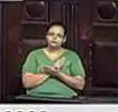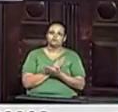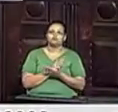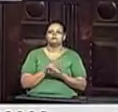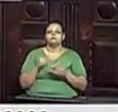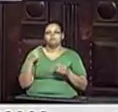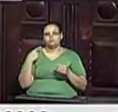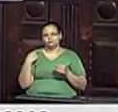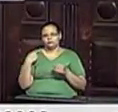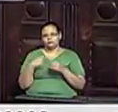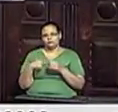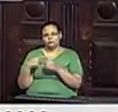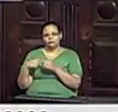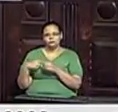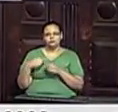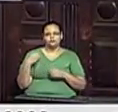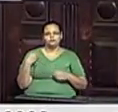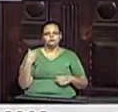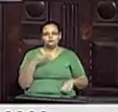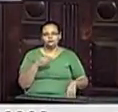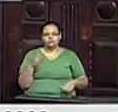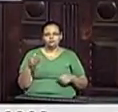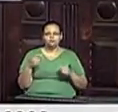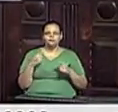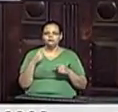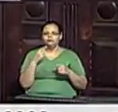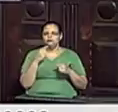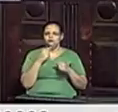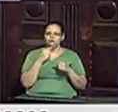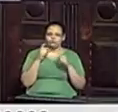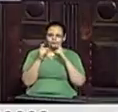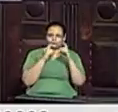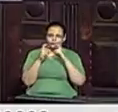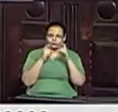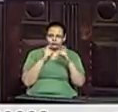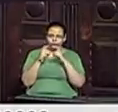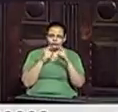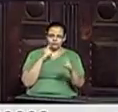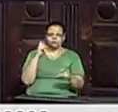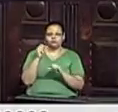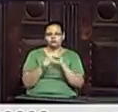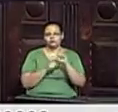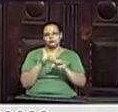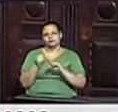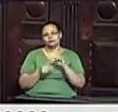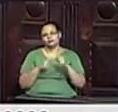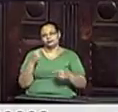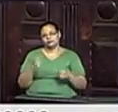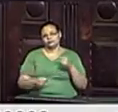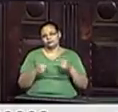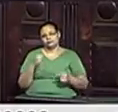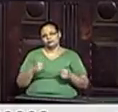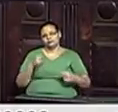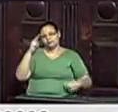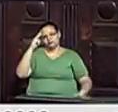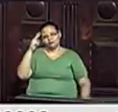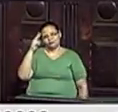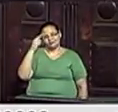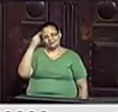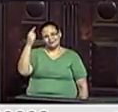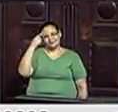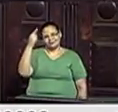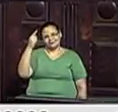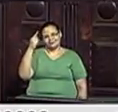estado, discutindo reforma política. Lembro-me que o deputado